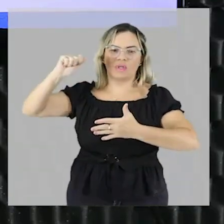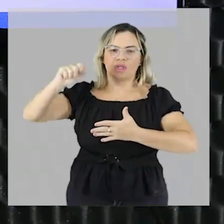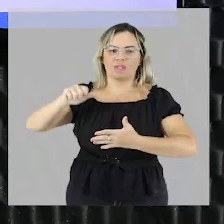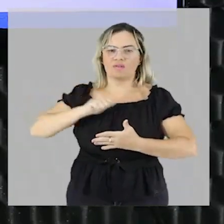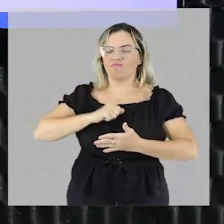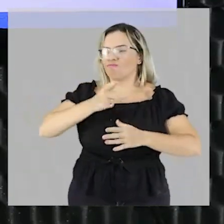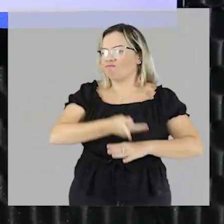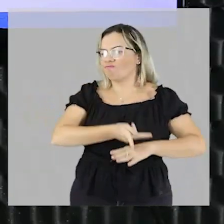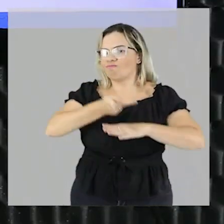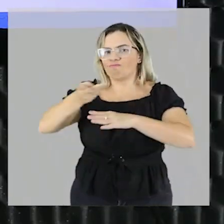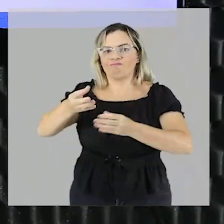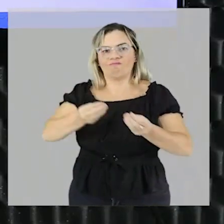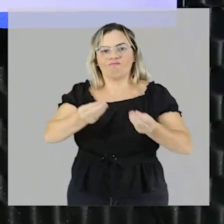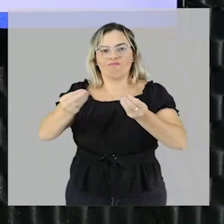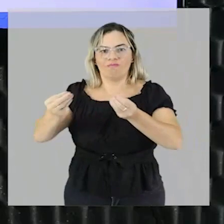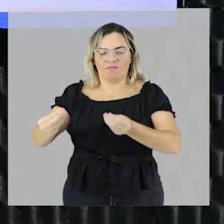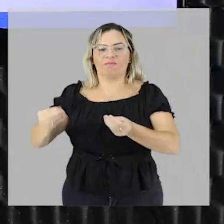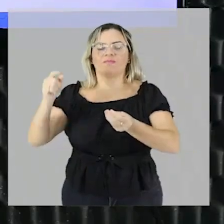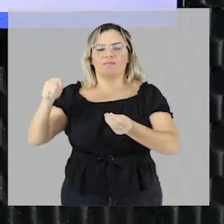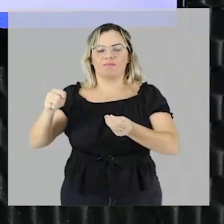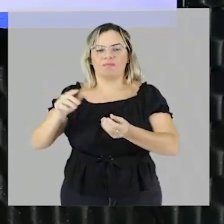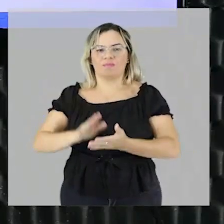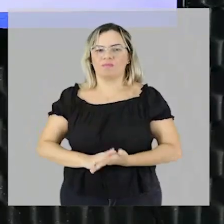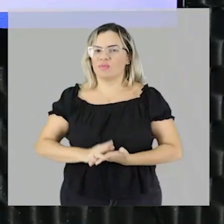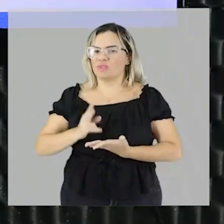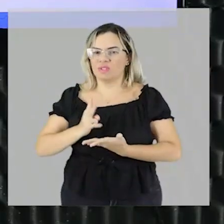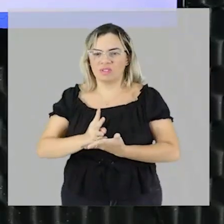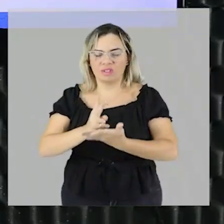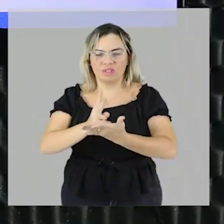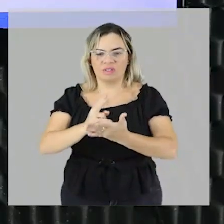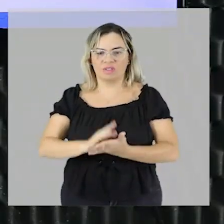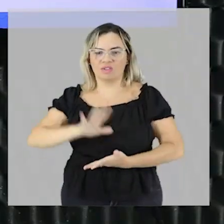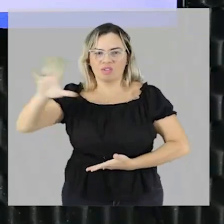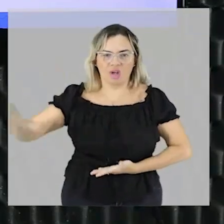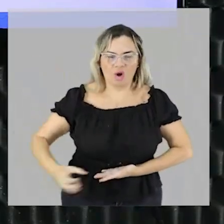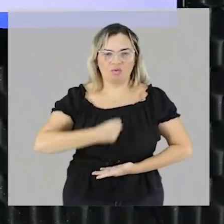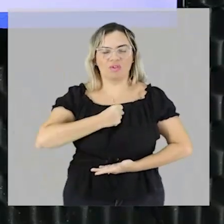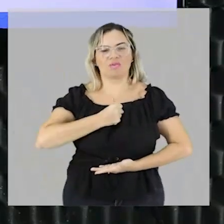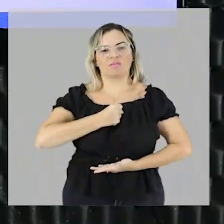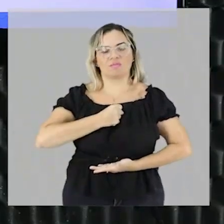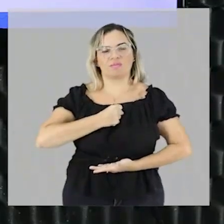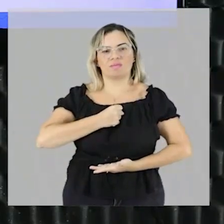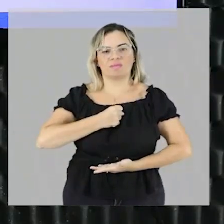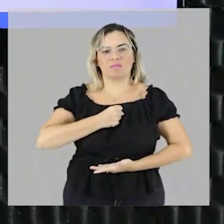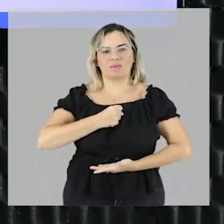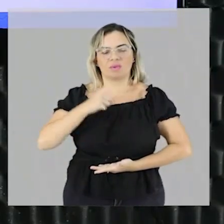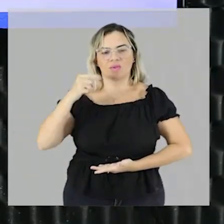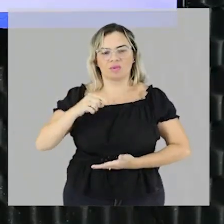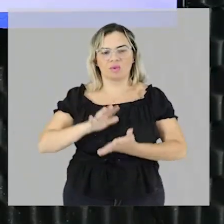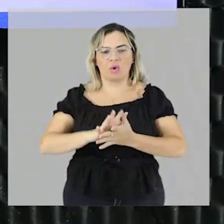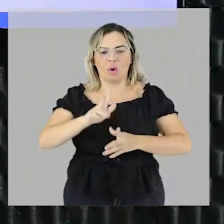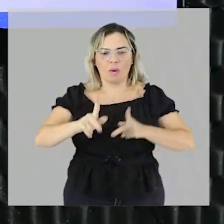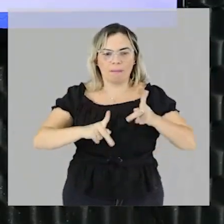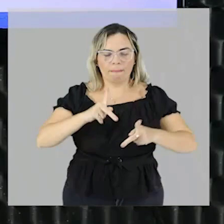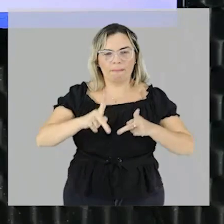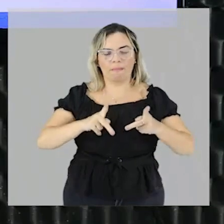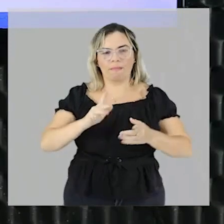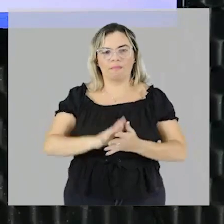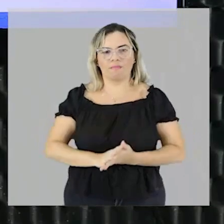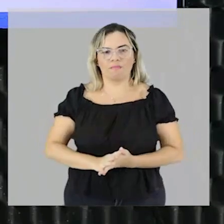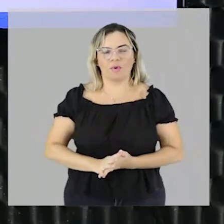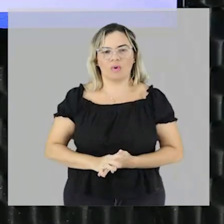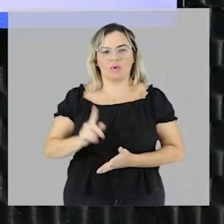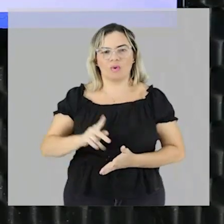esse prêmio de quê? De redentor, esse prêmio cívico de